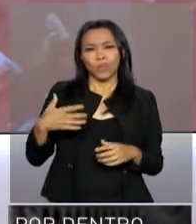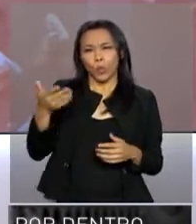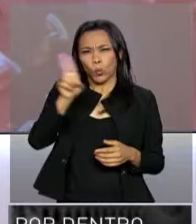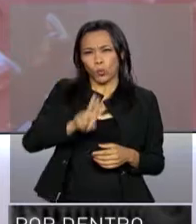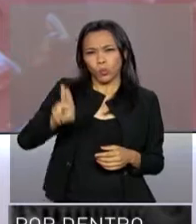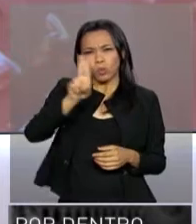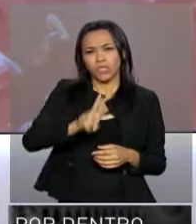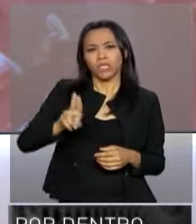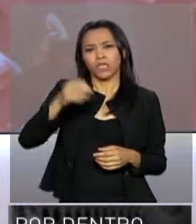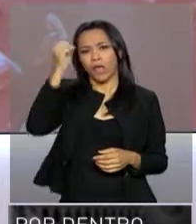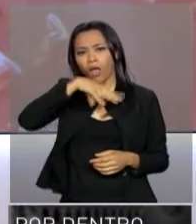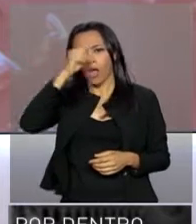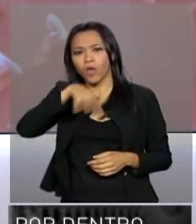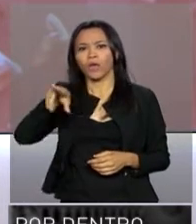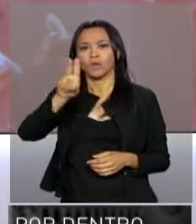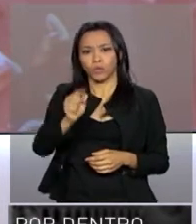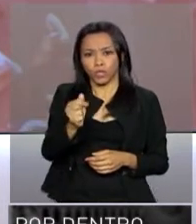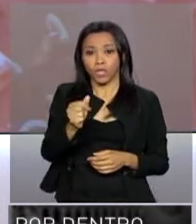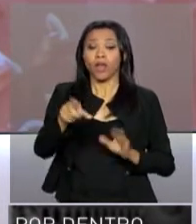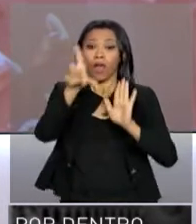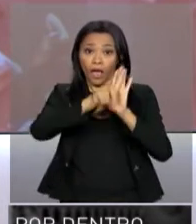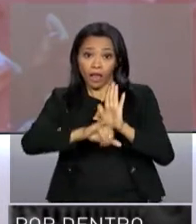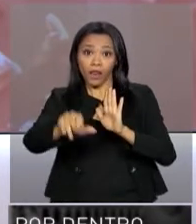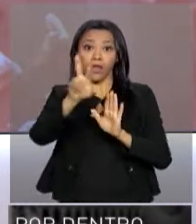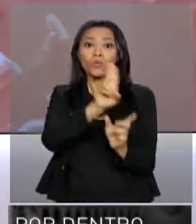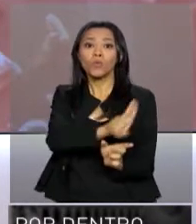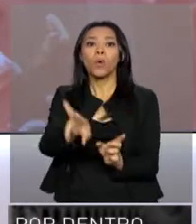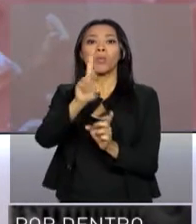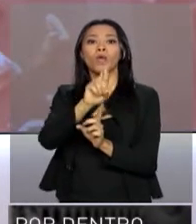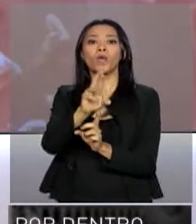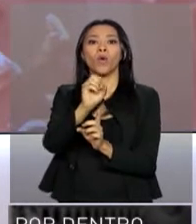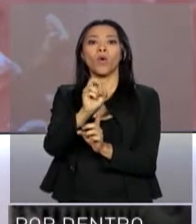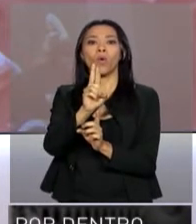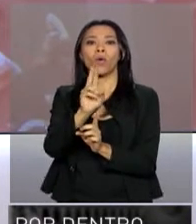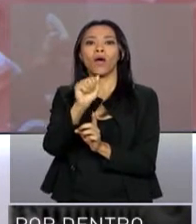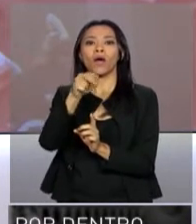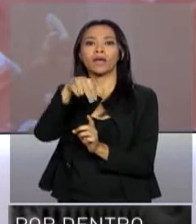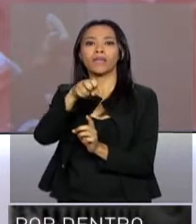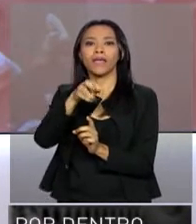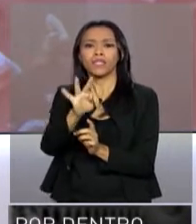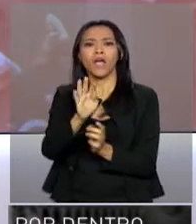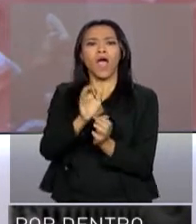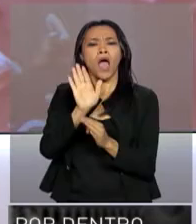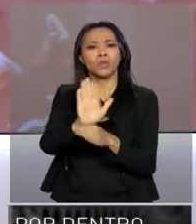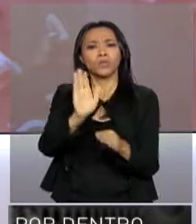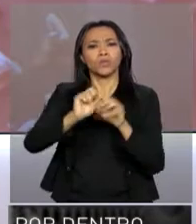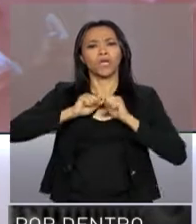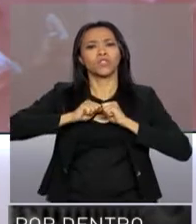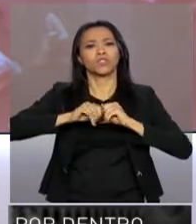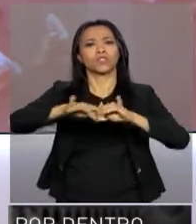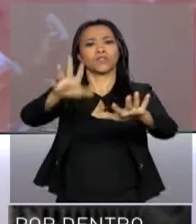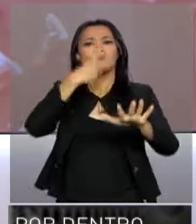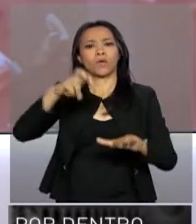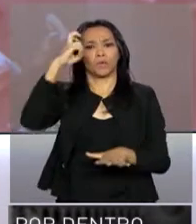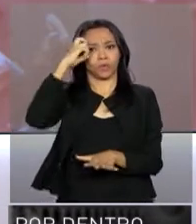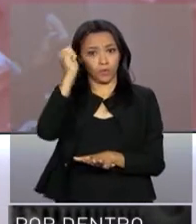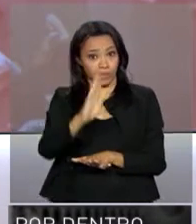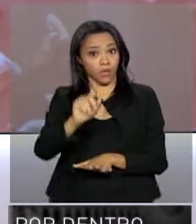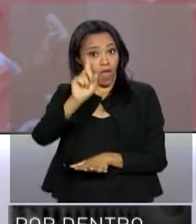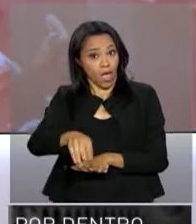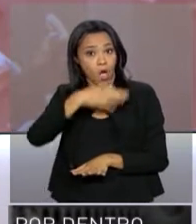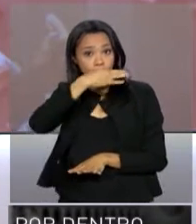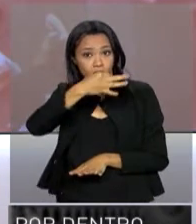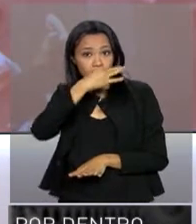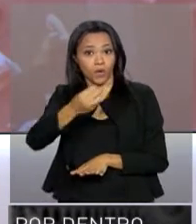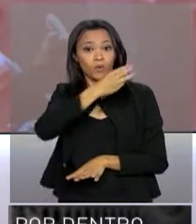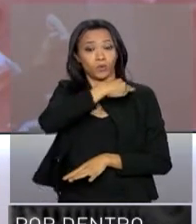alguns casos, a Lei Rouanet tem ajudado na divulgação da atividade cultural no país. Essa é a opinião do ministro da